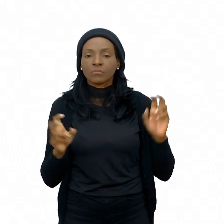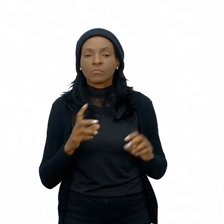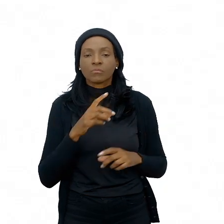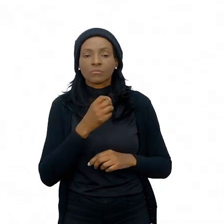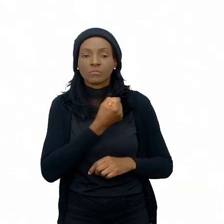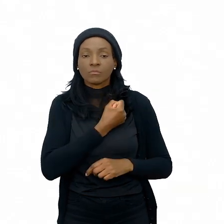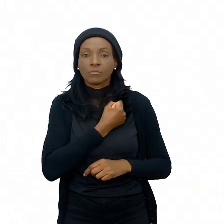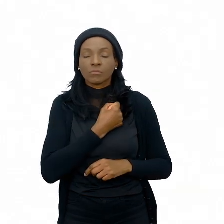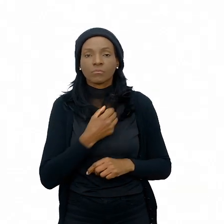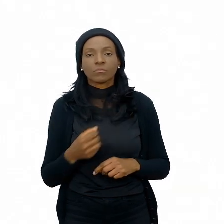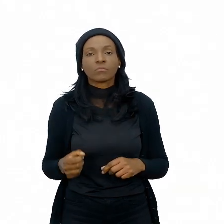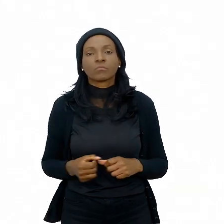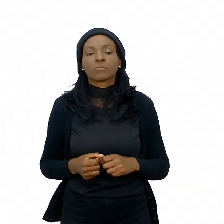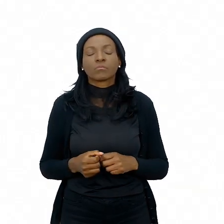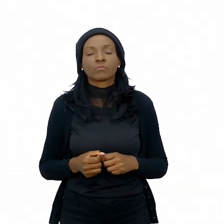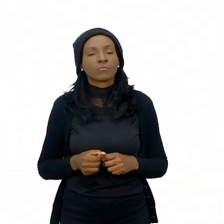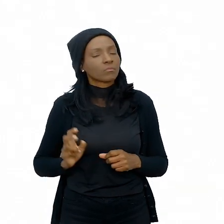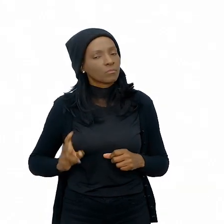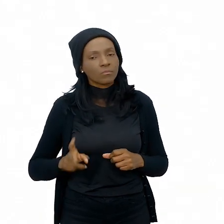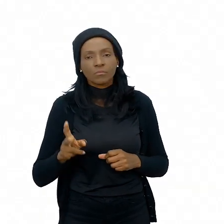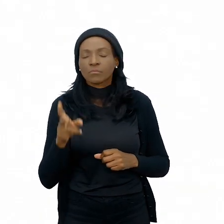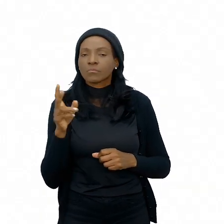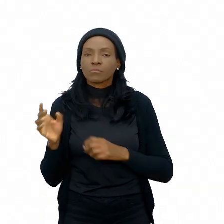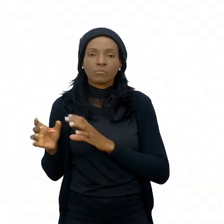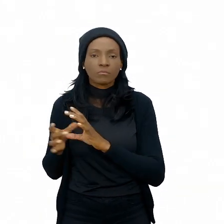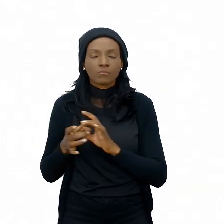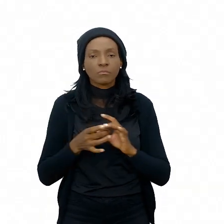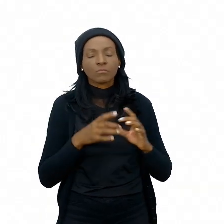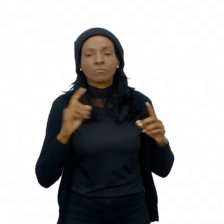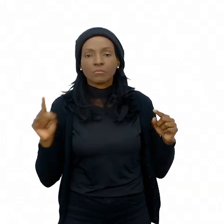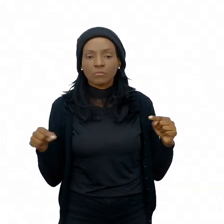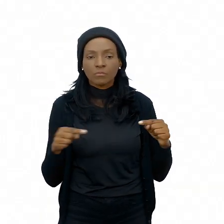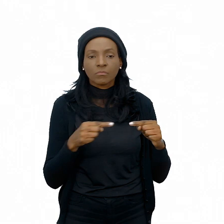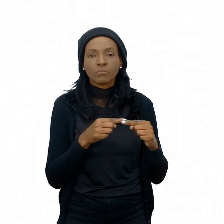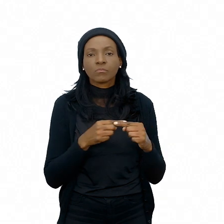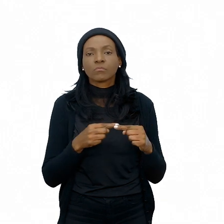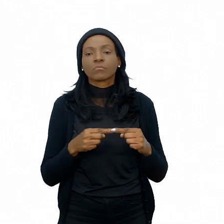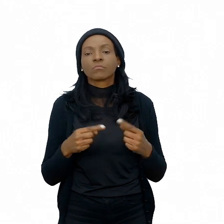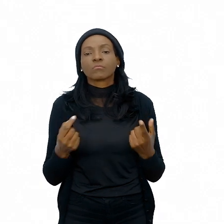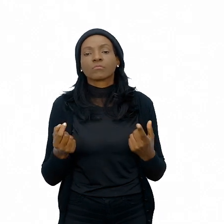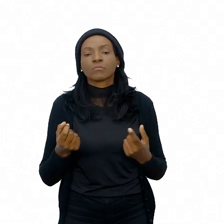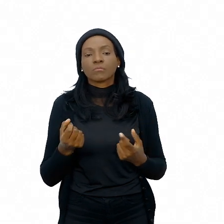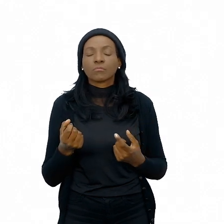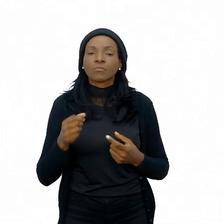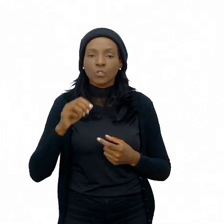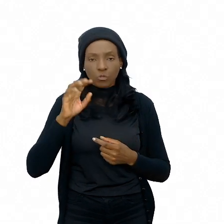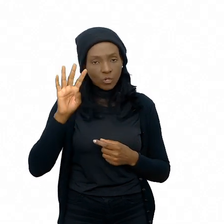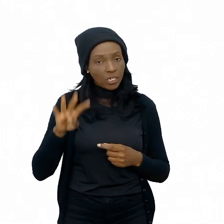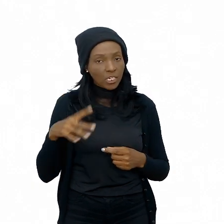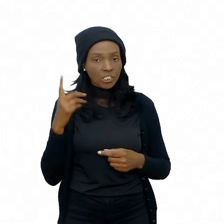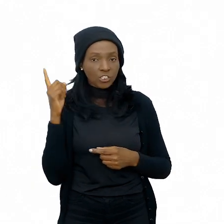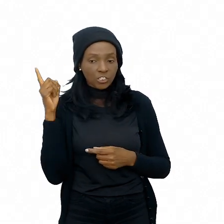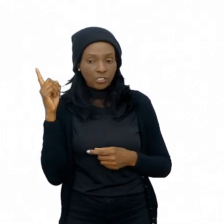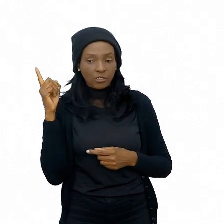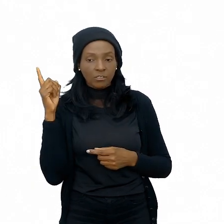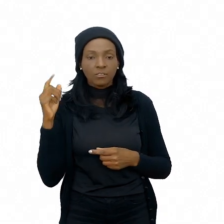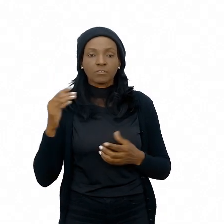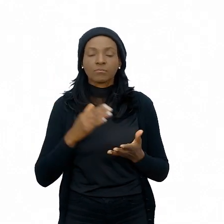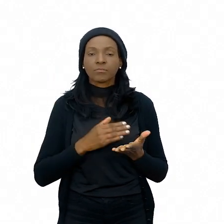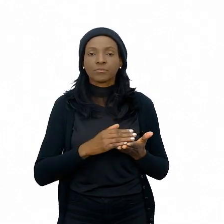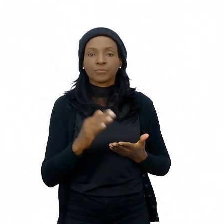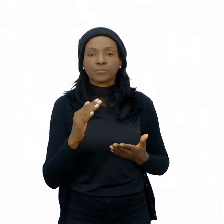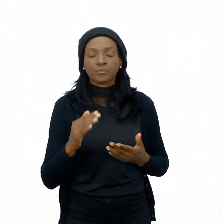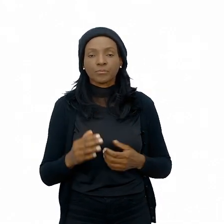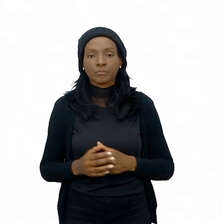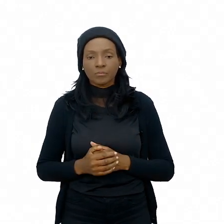Como a gente sempre atrela os nossos objetivos à nossa agenda, o primeiro momento,